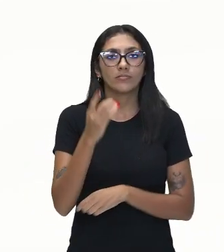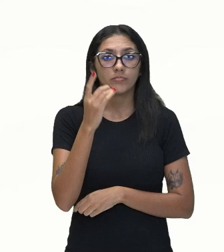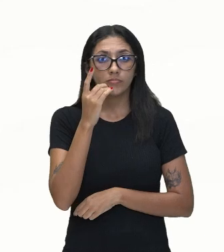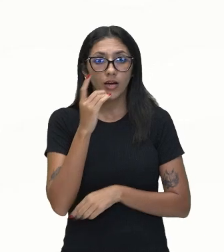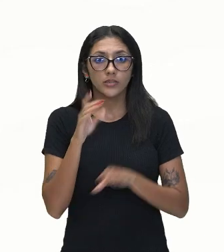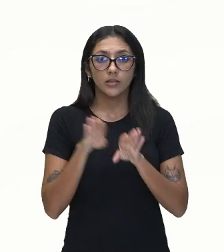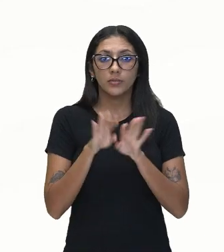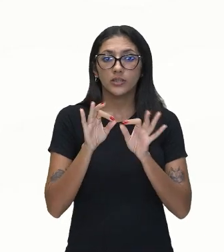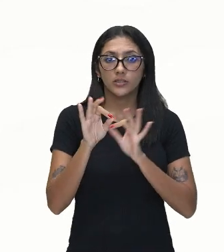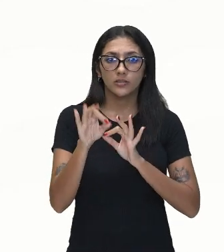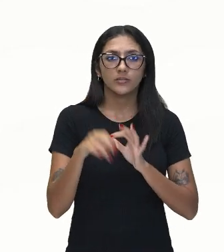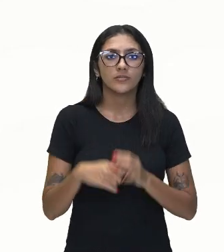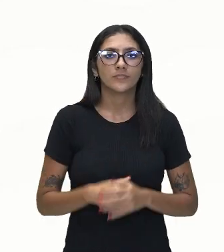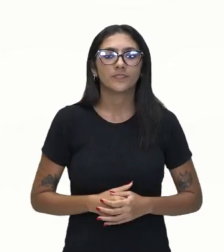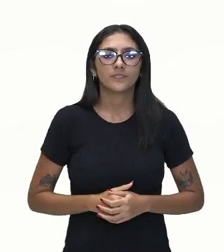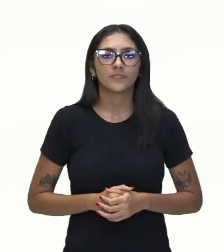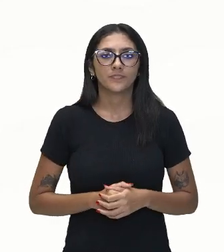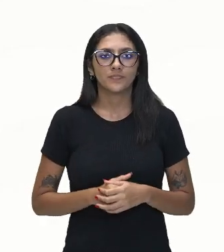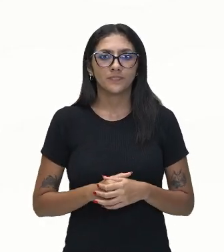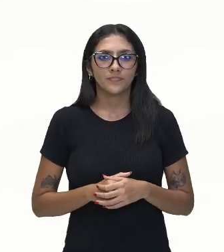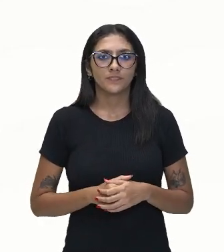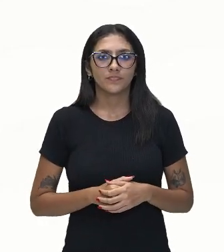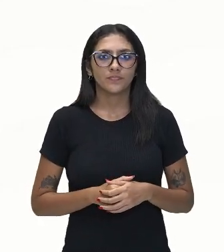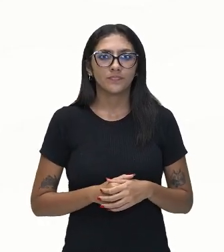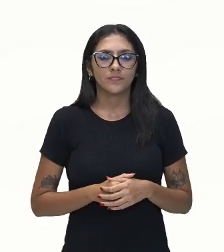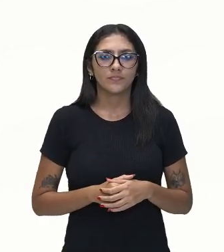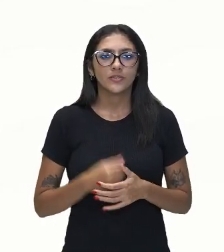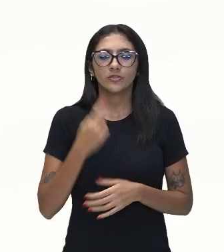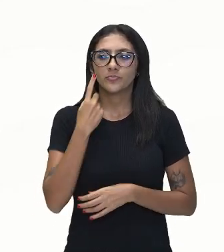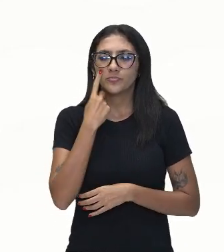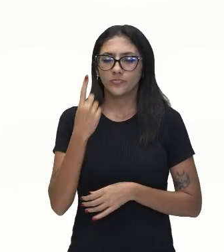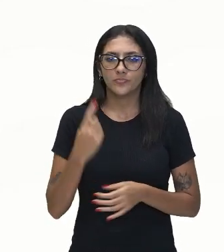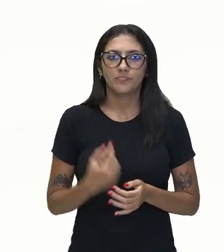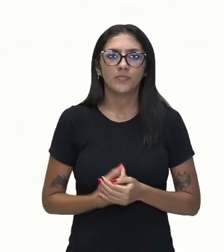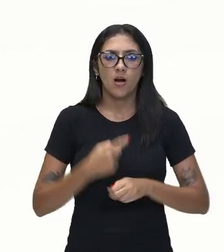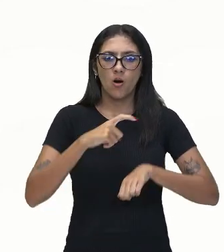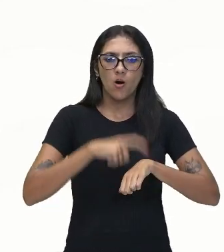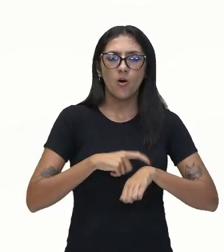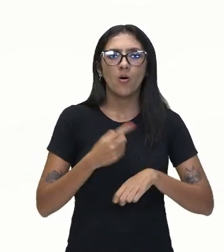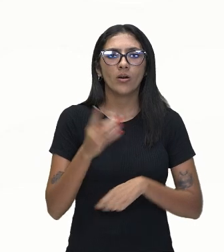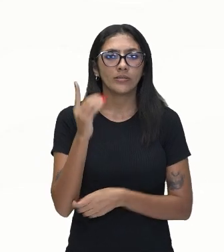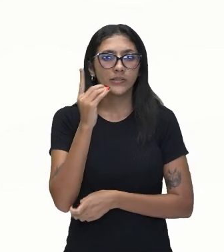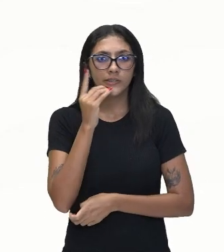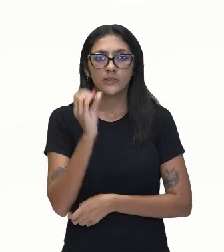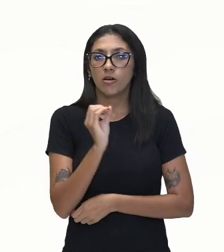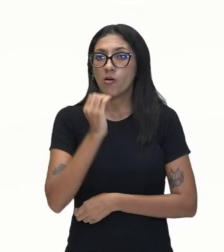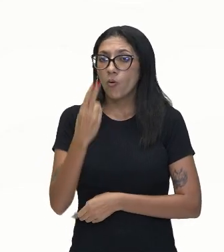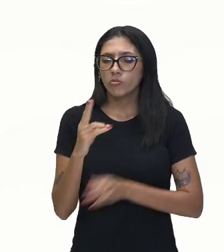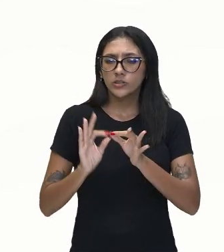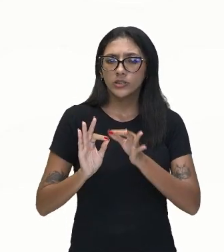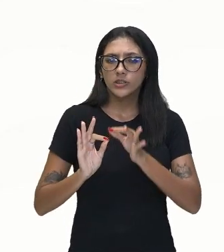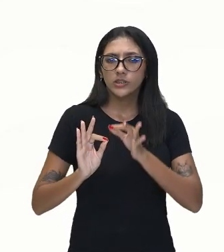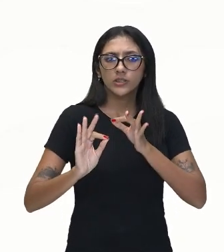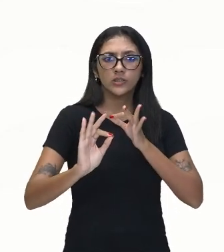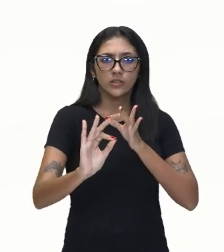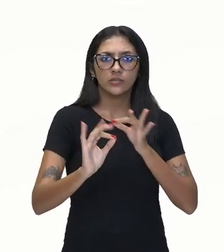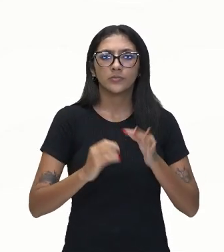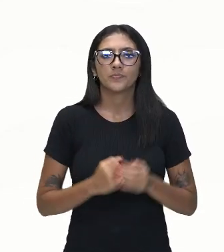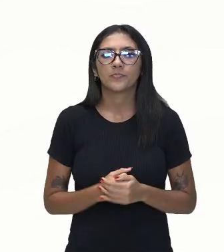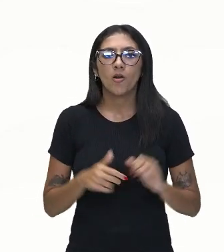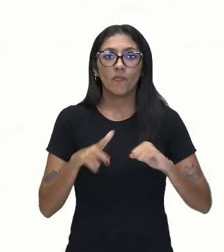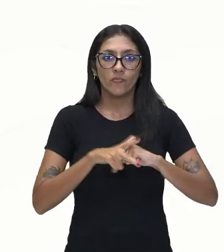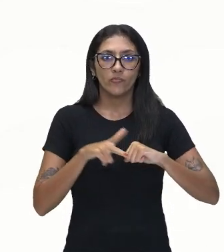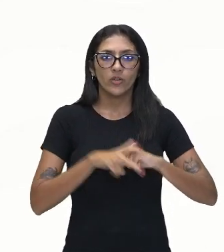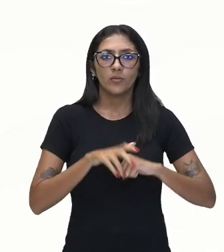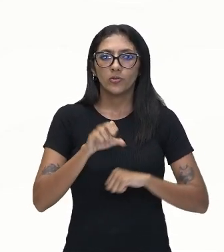Veja. Então, na indicação de hora, data ou distância, o verbo ser vai concordar com